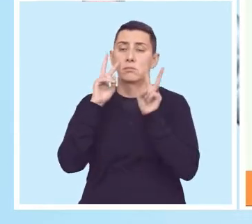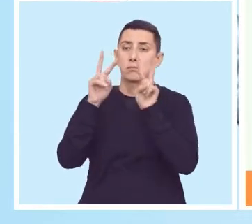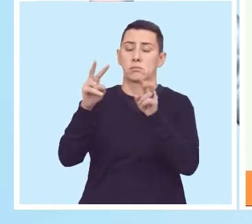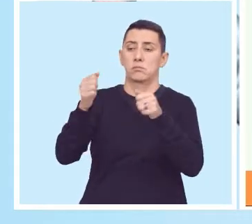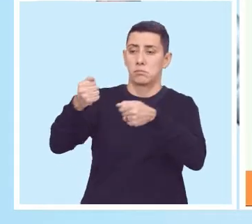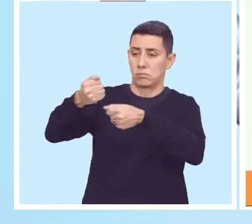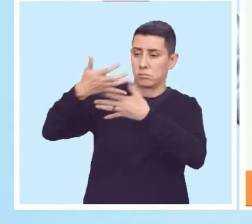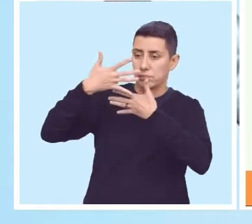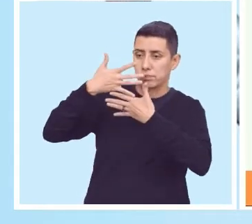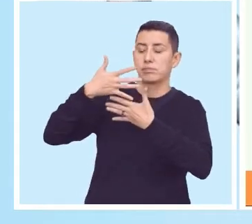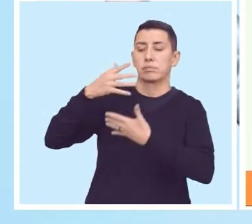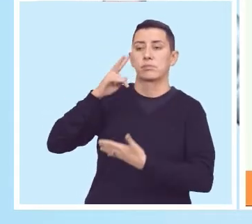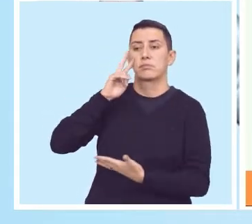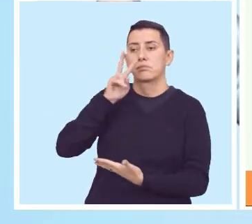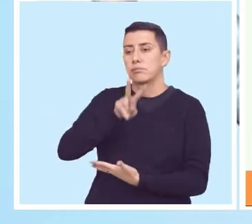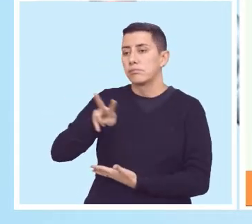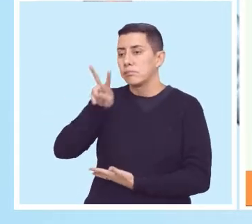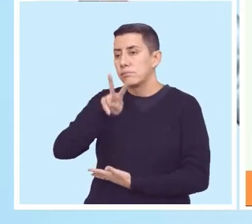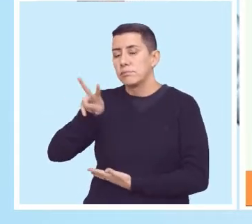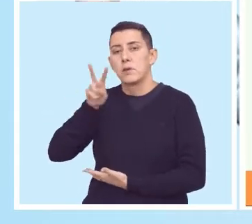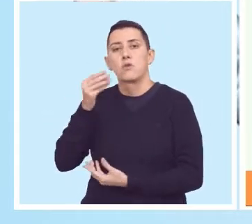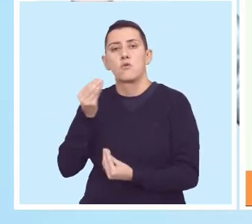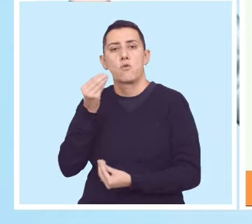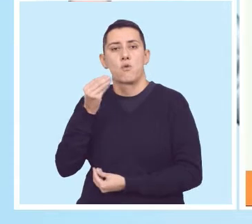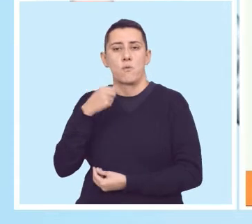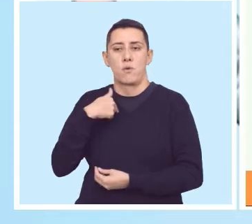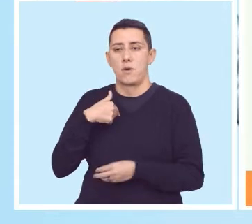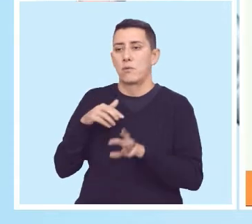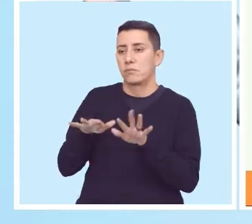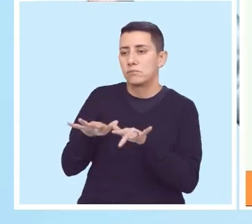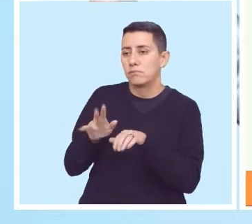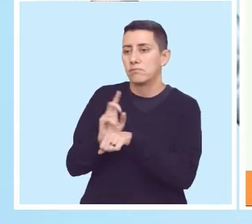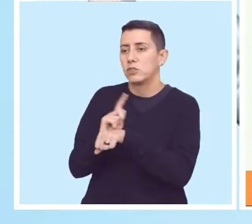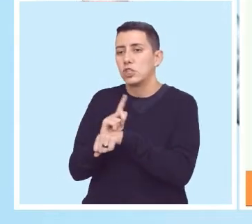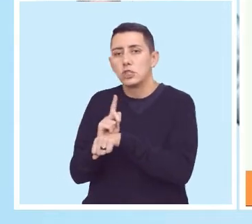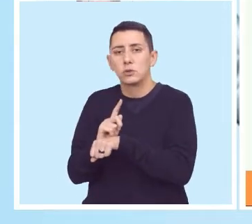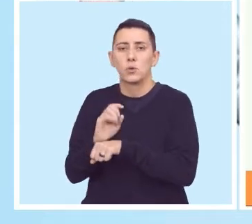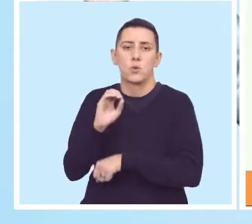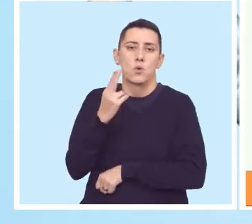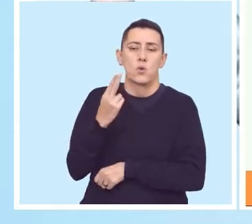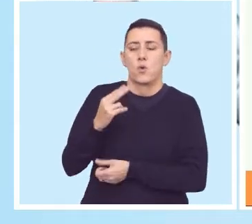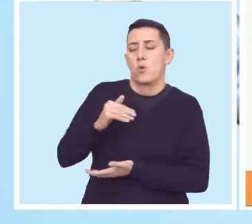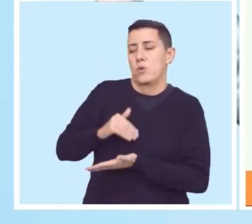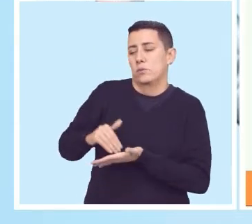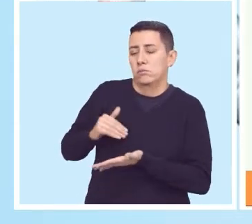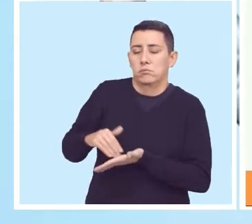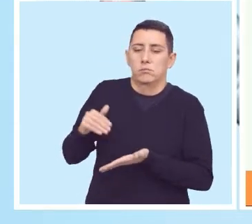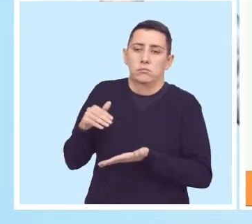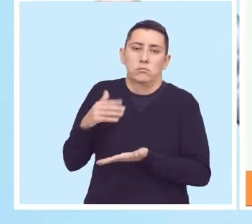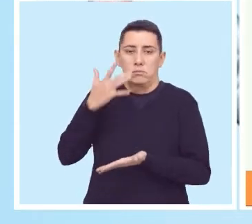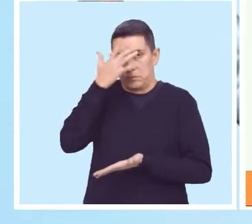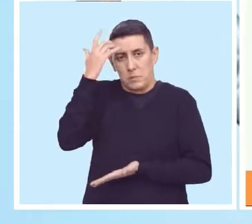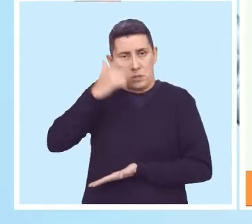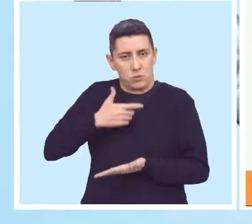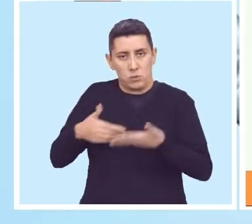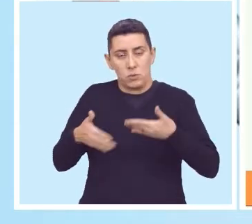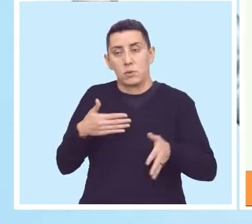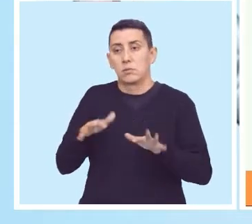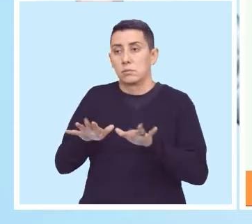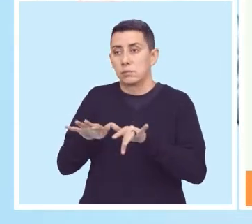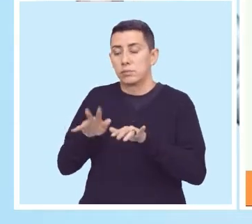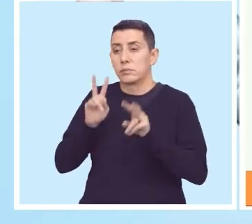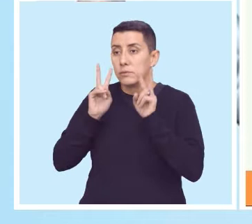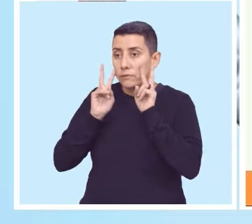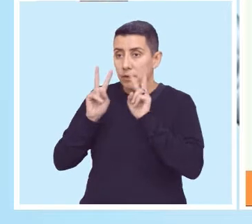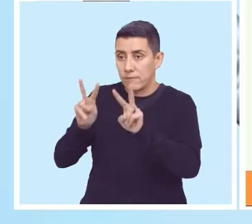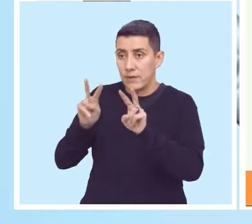vai entregar, de repente, para o usuário, para o gestor público, para uma secretaria. Então, ele vai olhar aqui, ó, essa